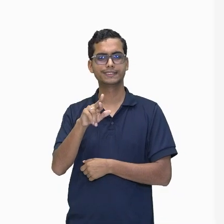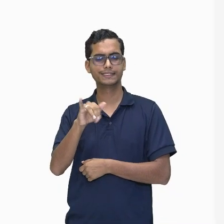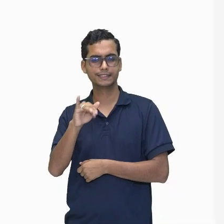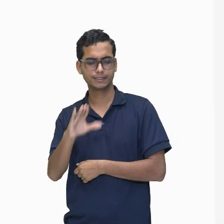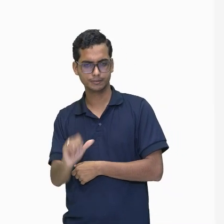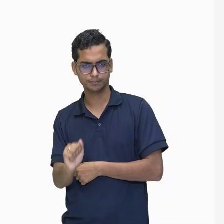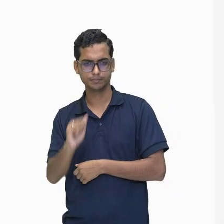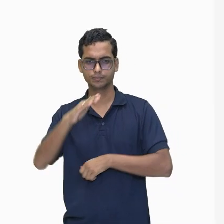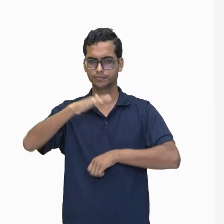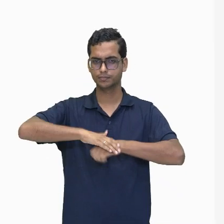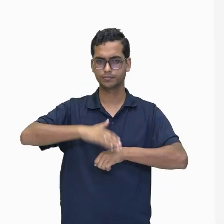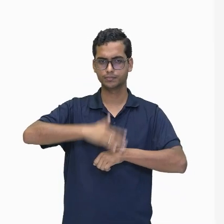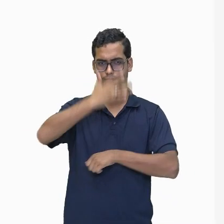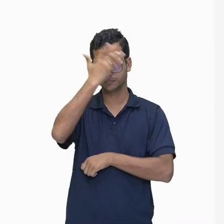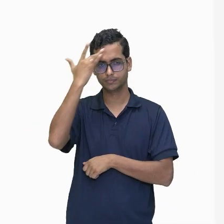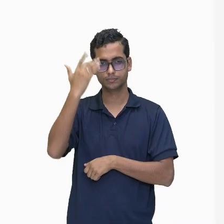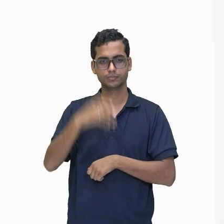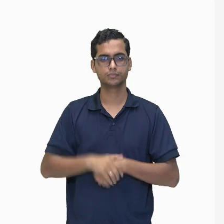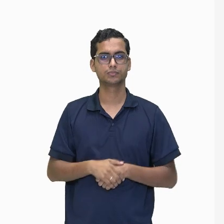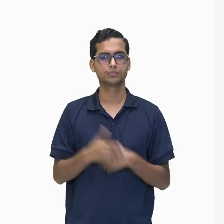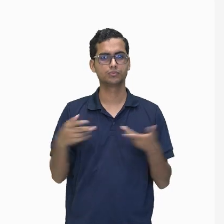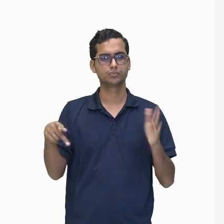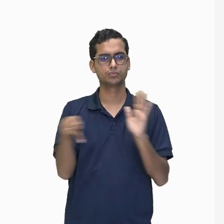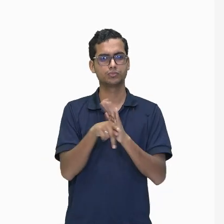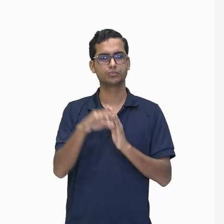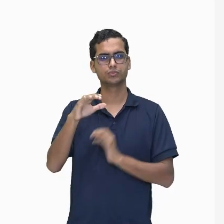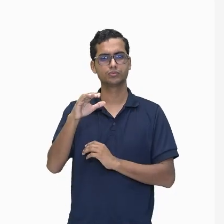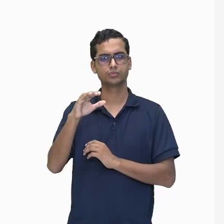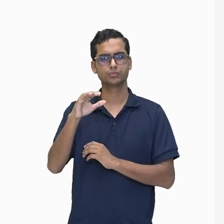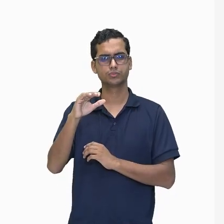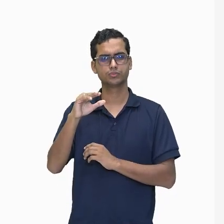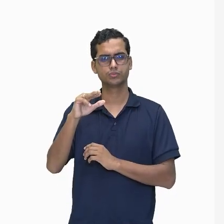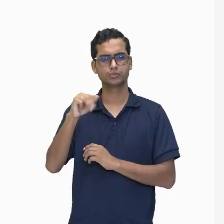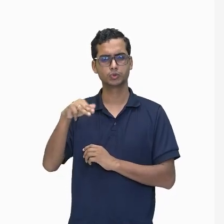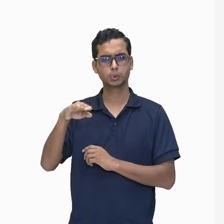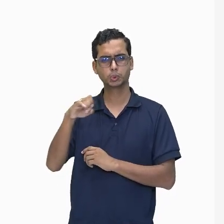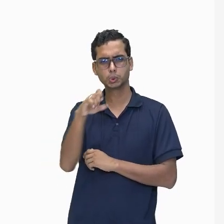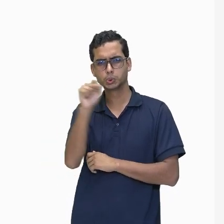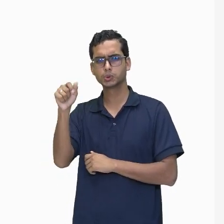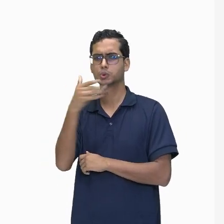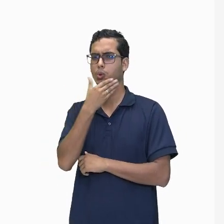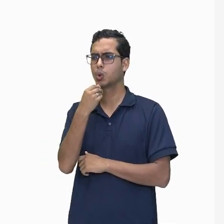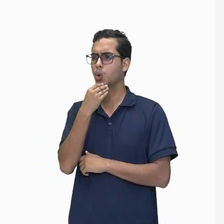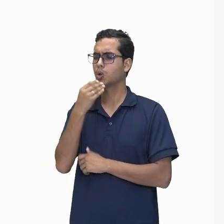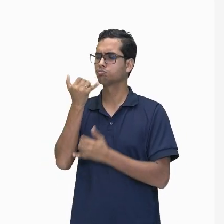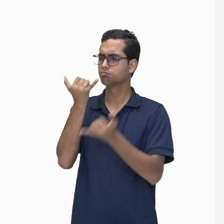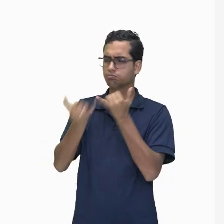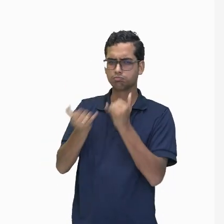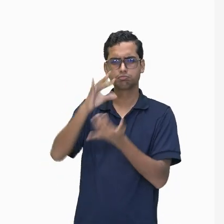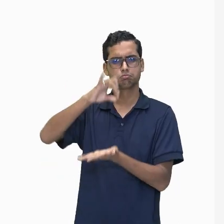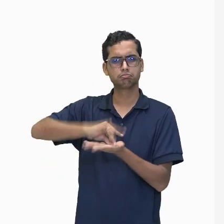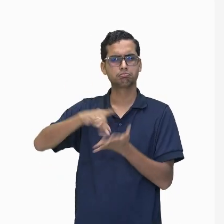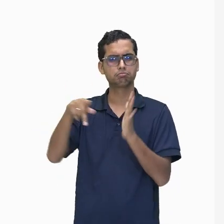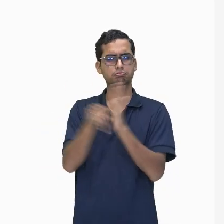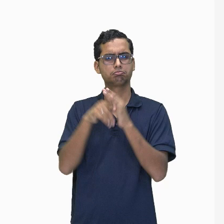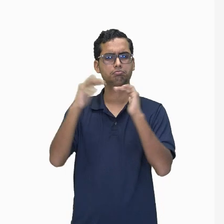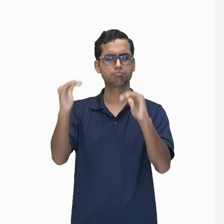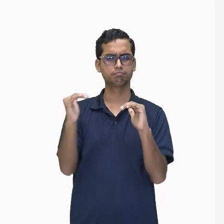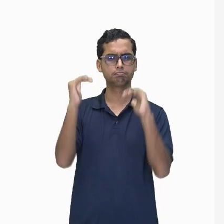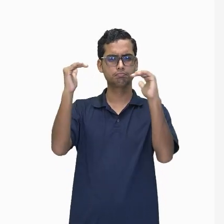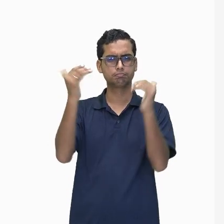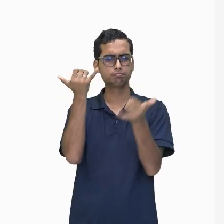dele. Olha aí, Camões, grande Camões, quão semelhante, Camões, grande Camões,